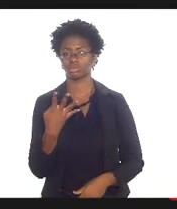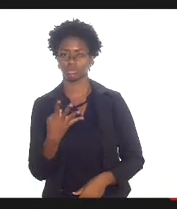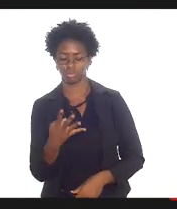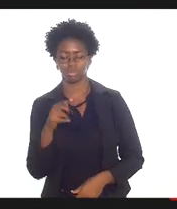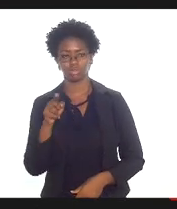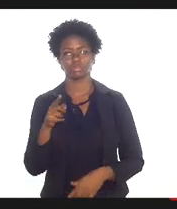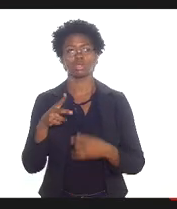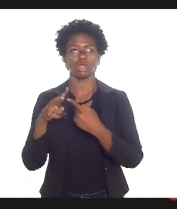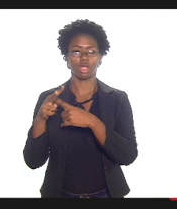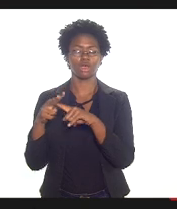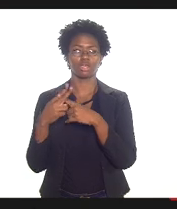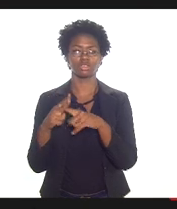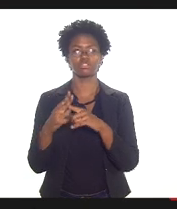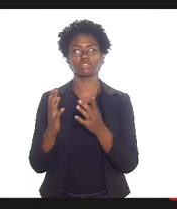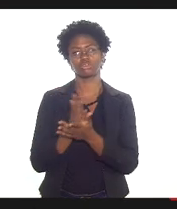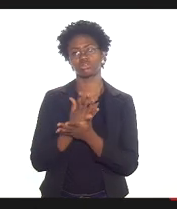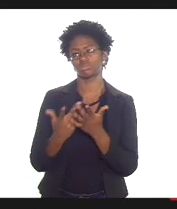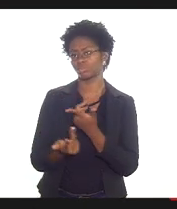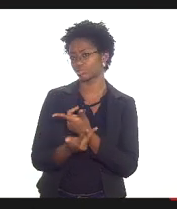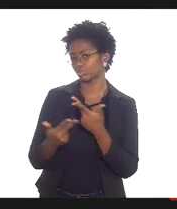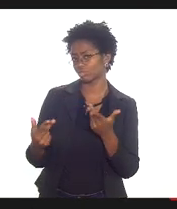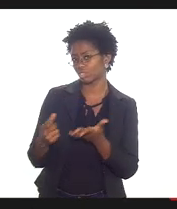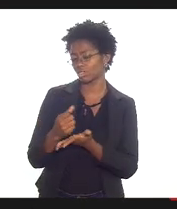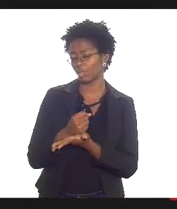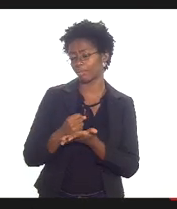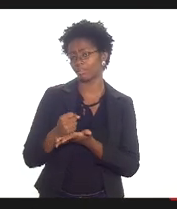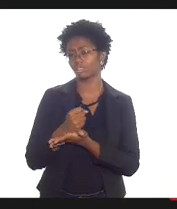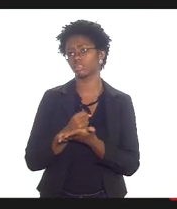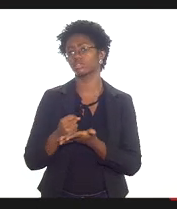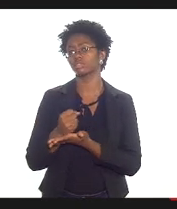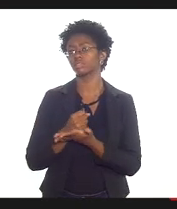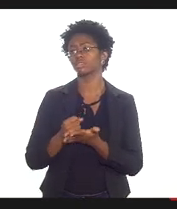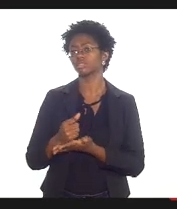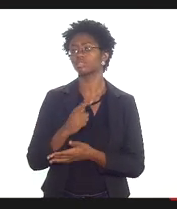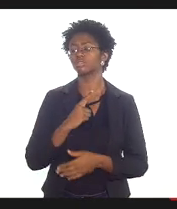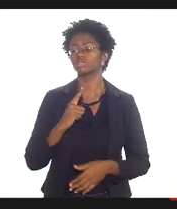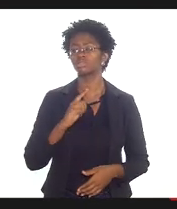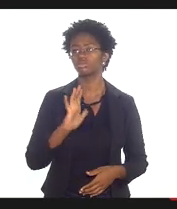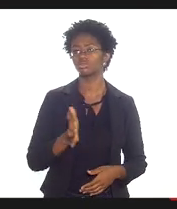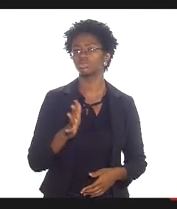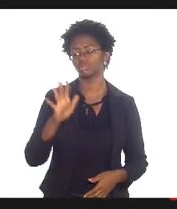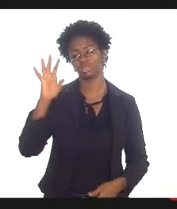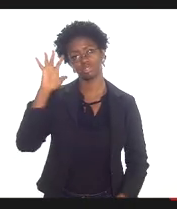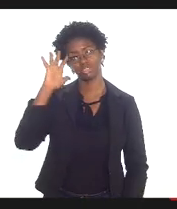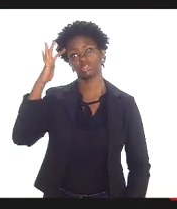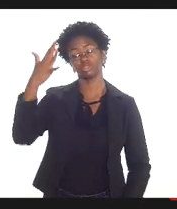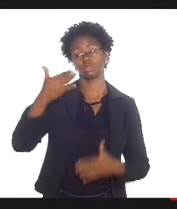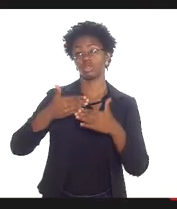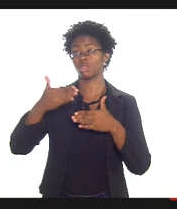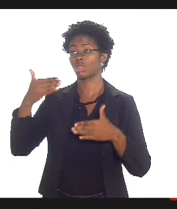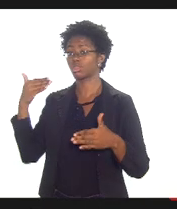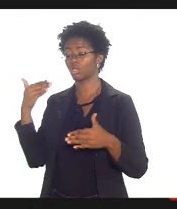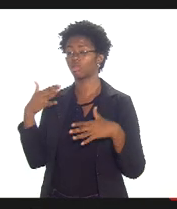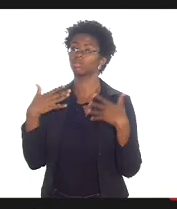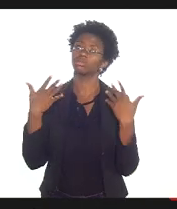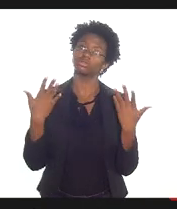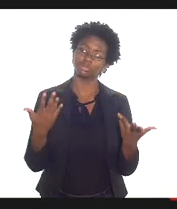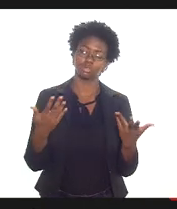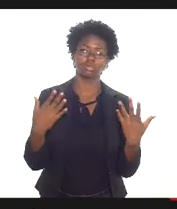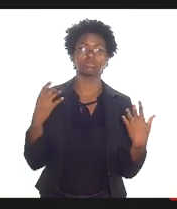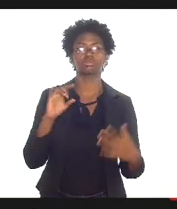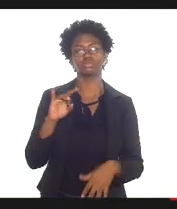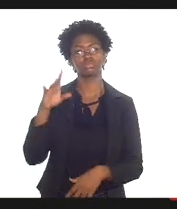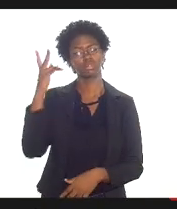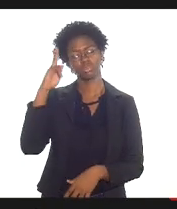ajustaram alguns parâmetros que vinham da resolução anterior. Então, só historiando,